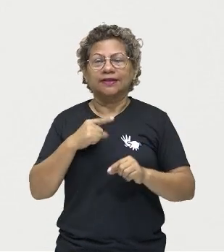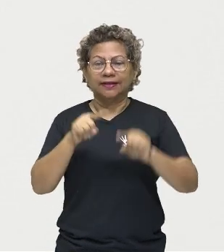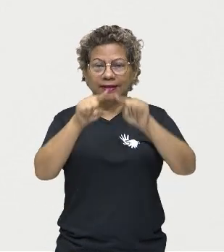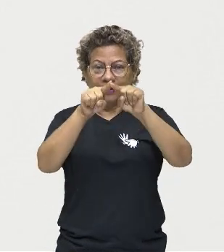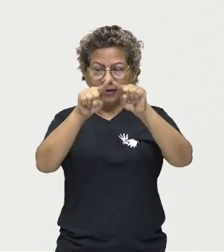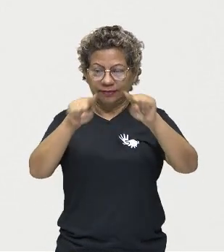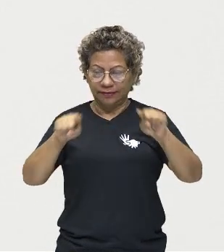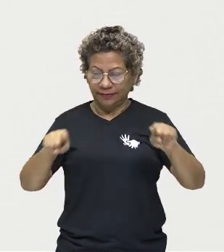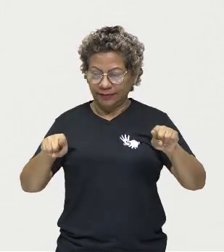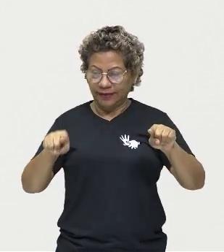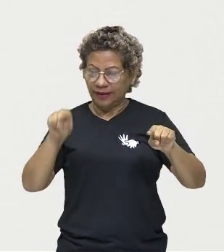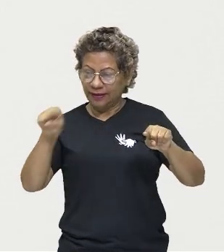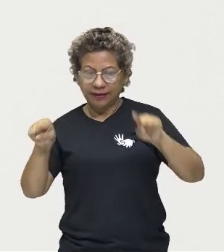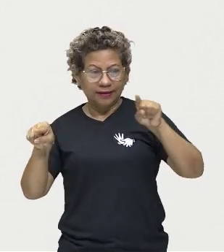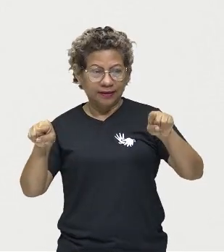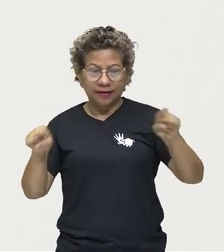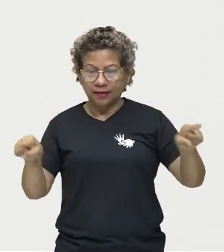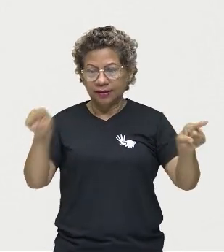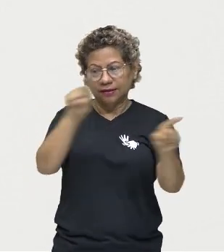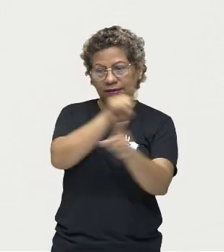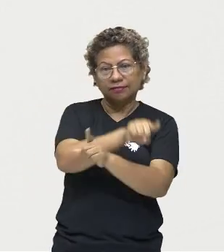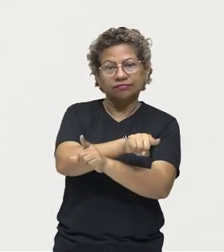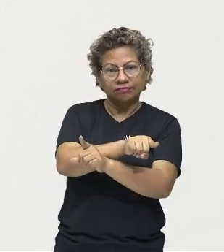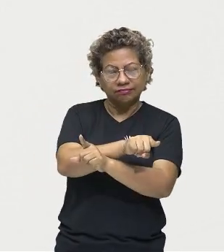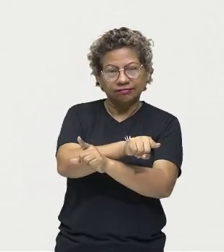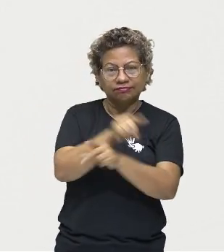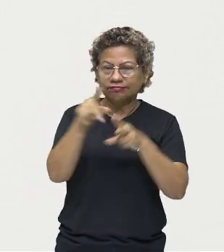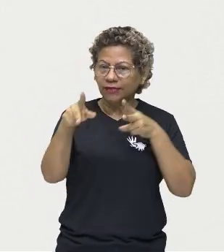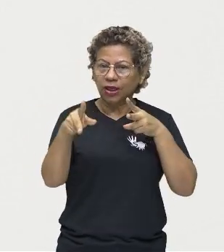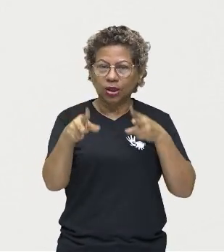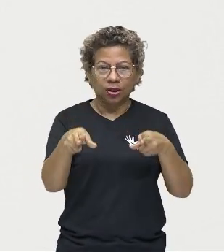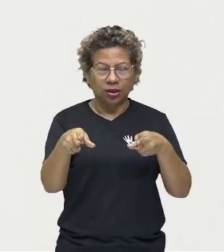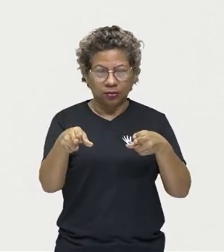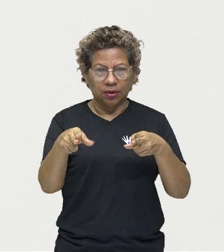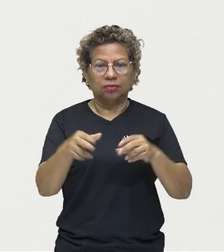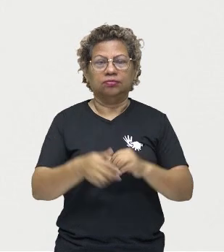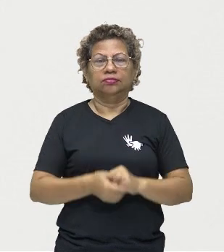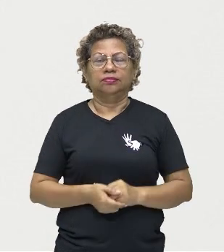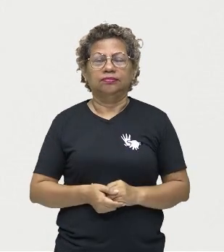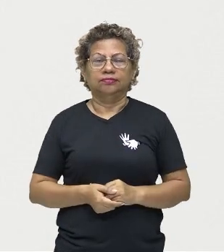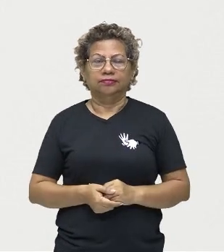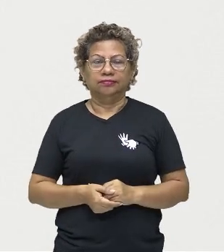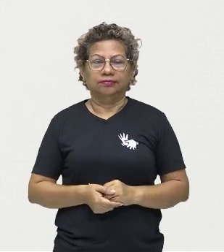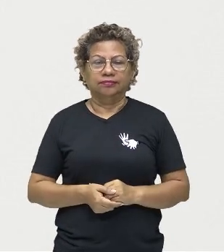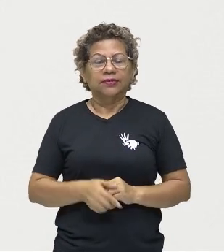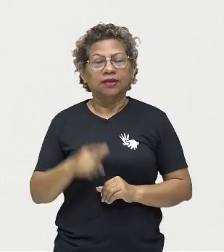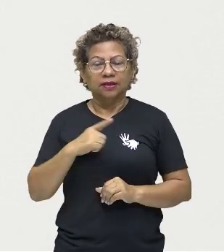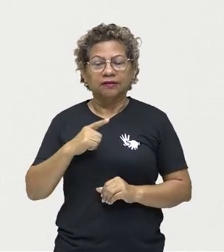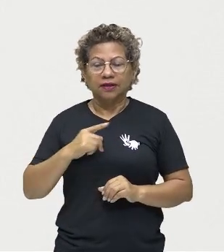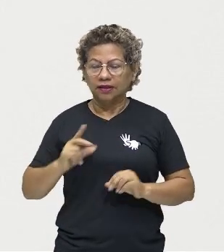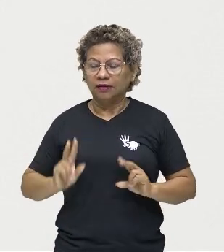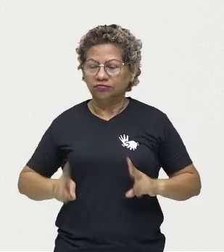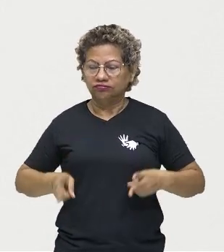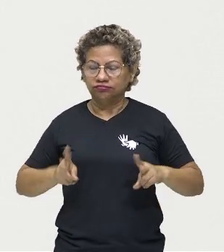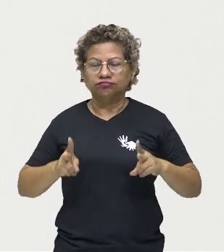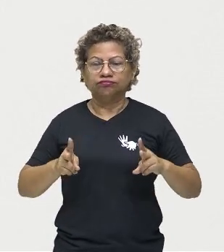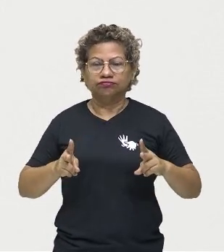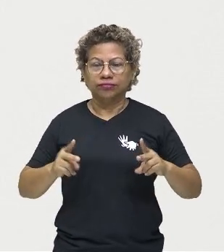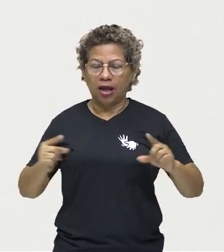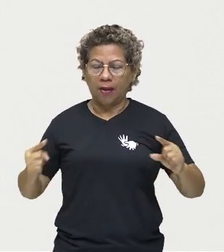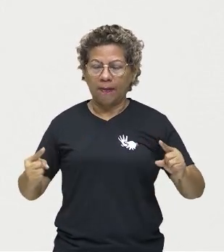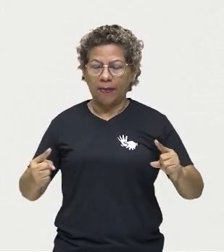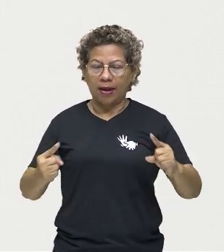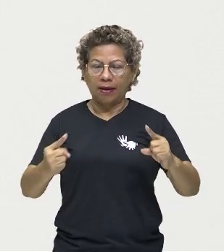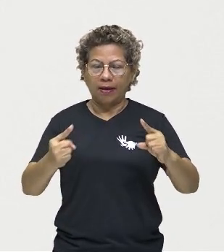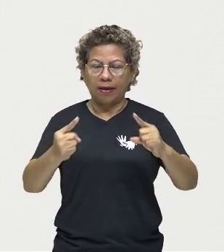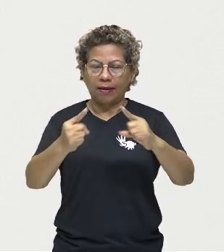ao ponto médio do lado oposto. Ou seria o segmento de reta que sai do ponto médio da reta suporte, né, até o